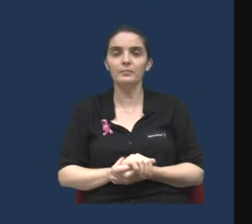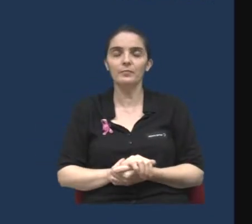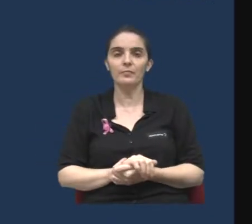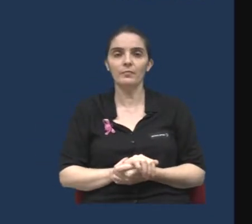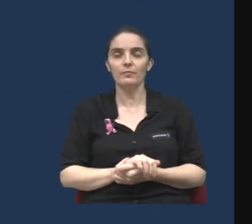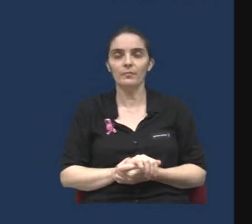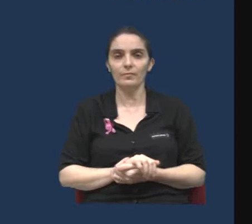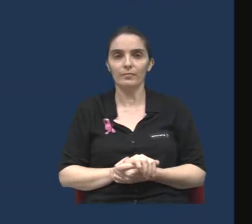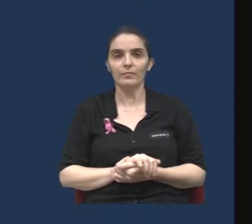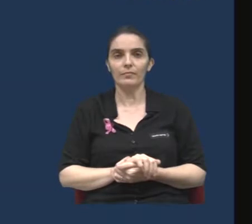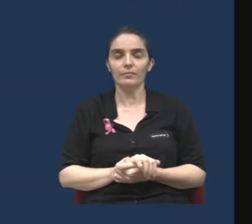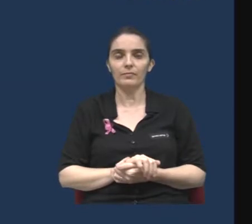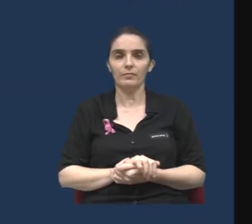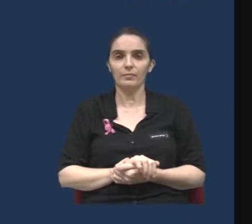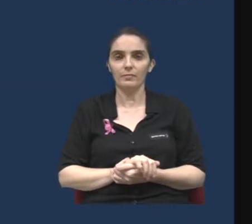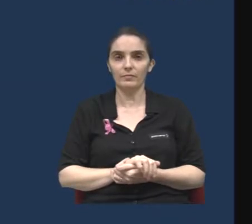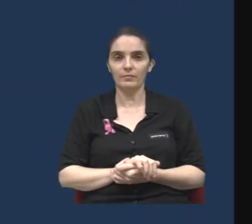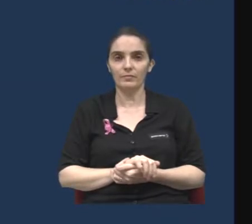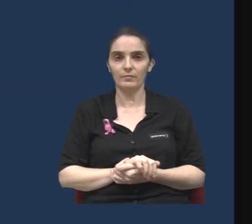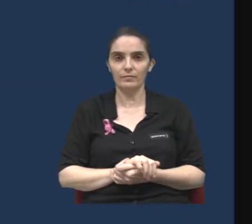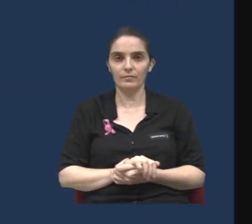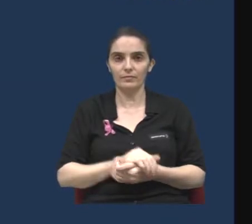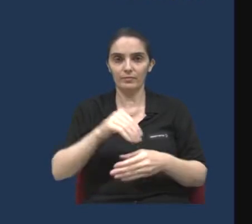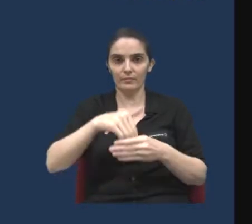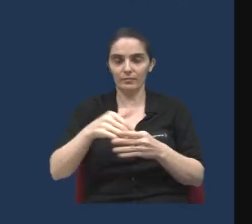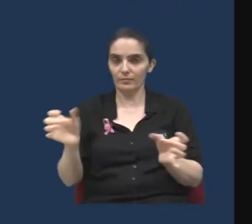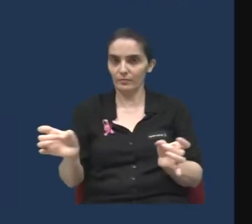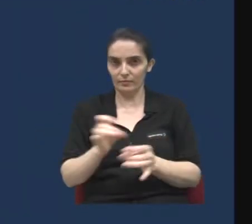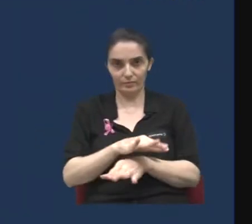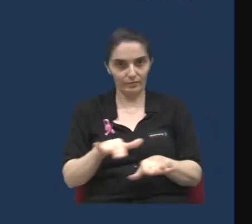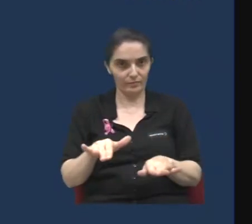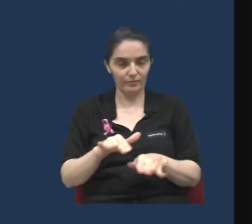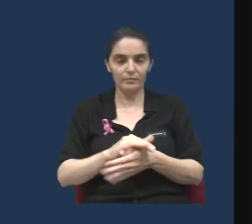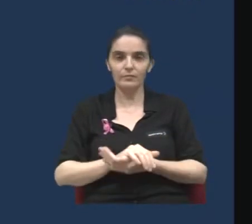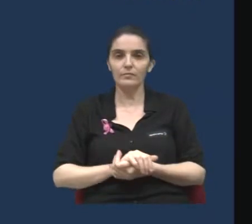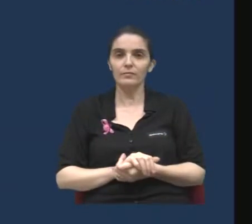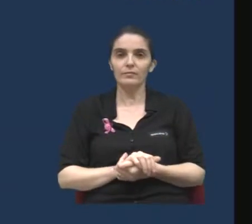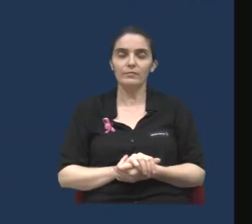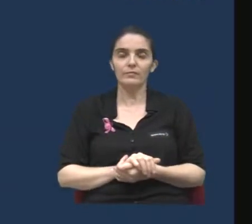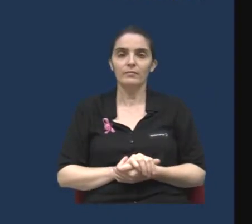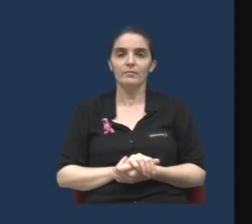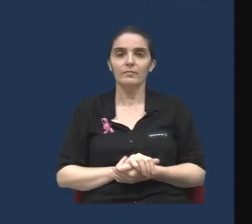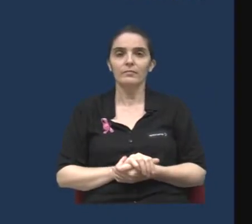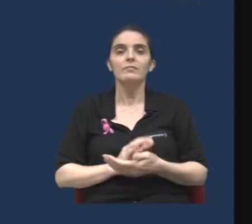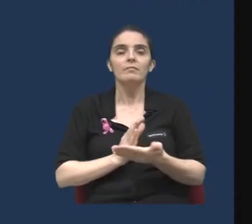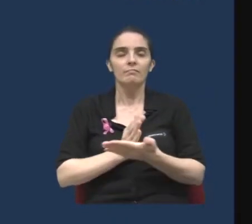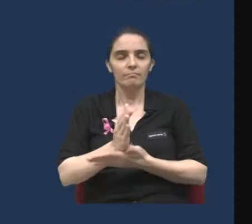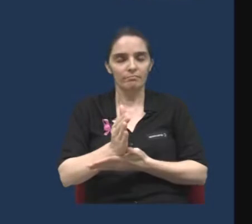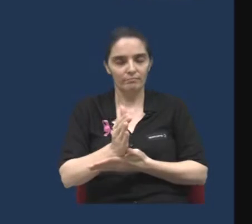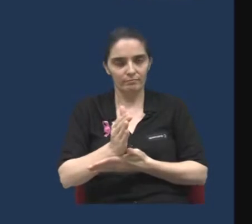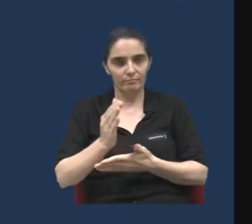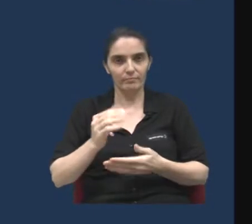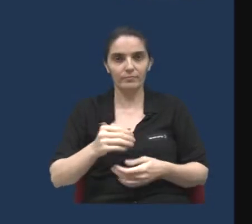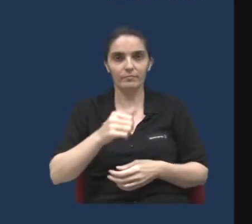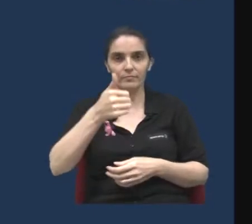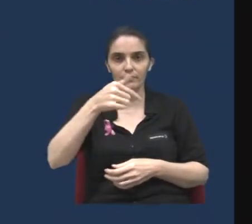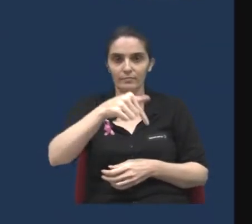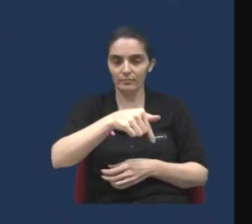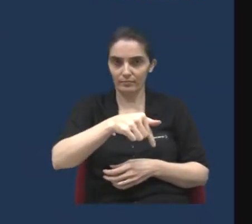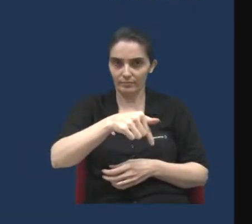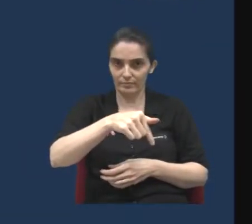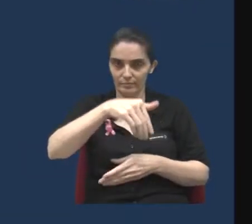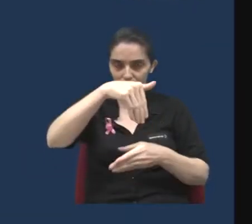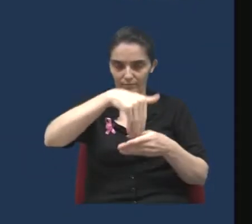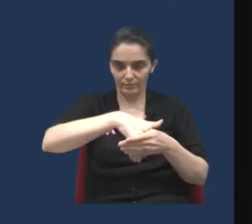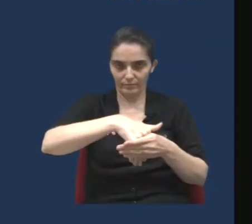A votação está encerrada. A moção foi aprovada por 17 votos